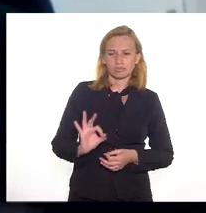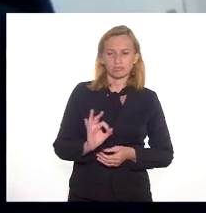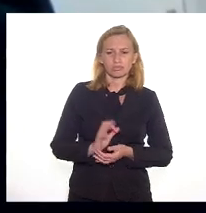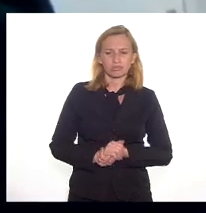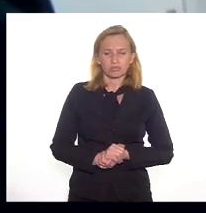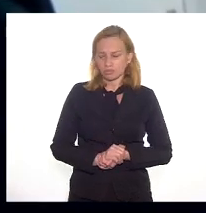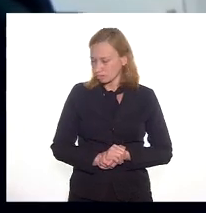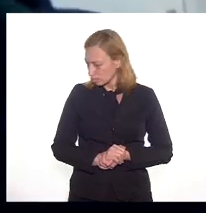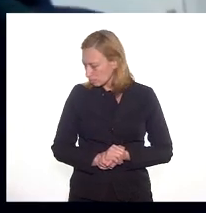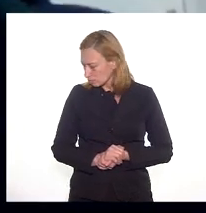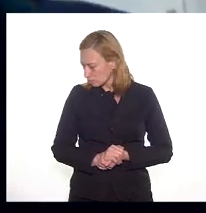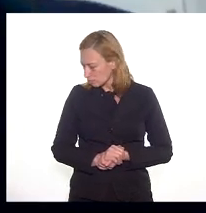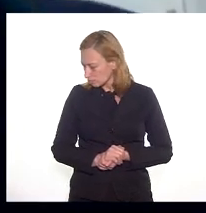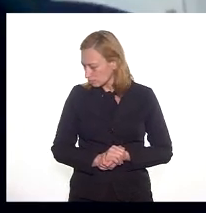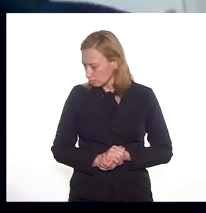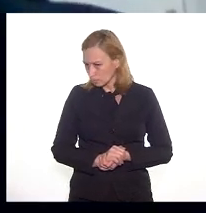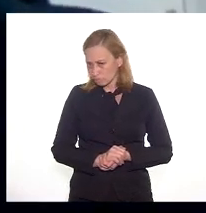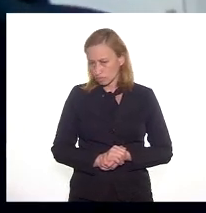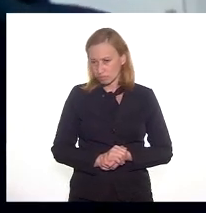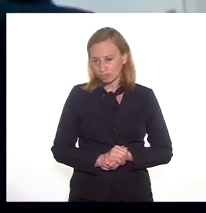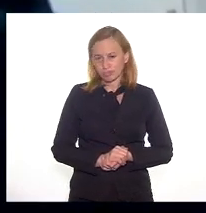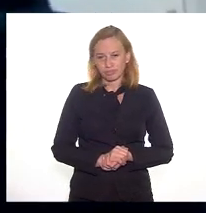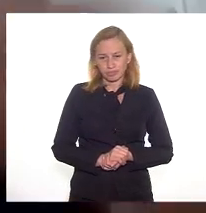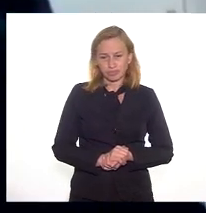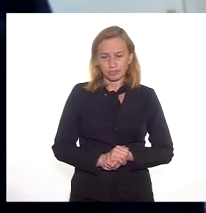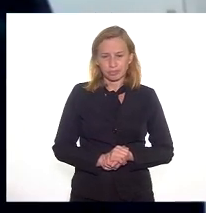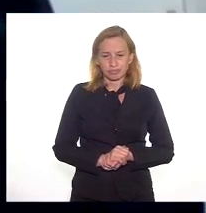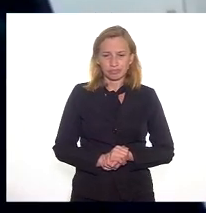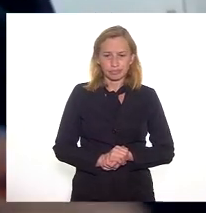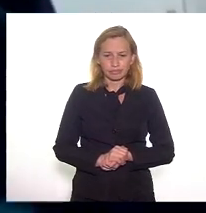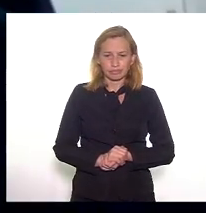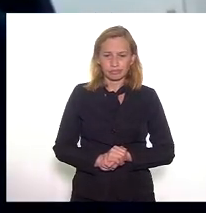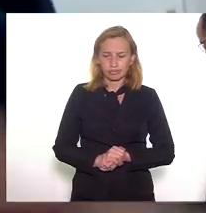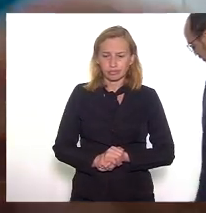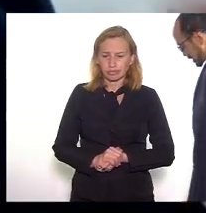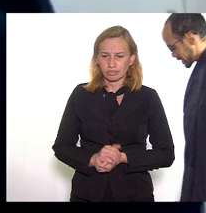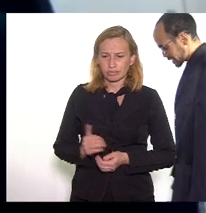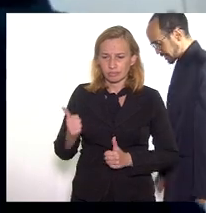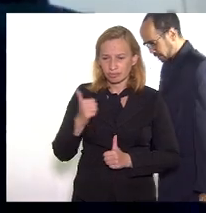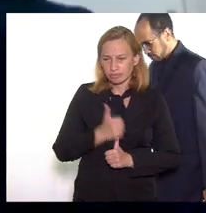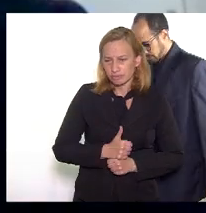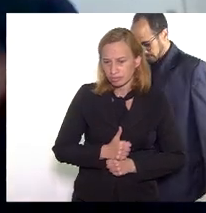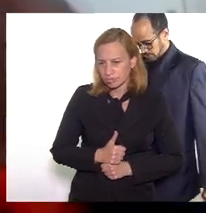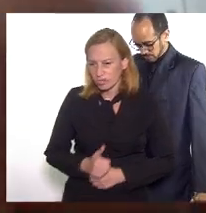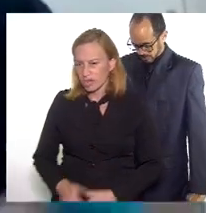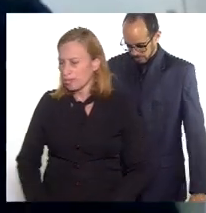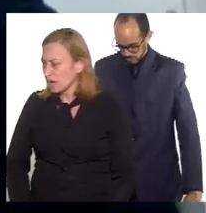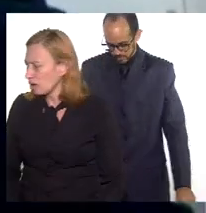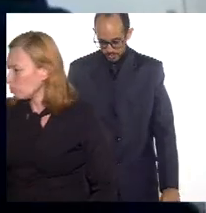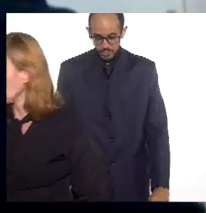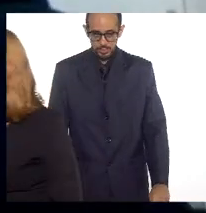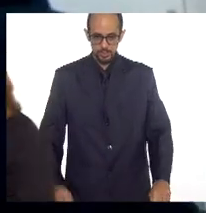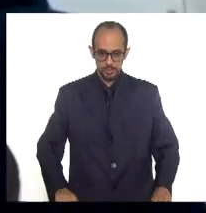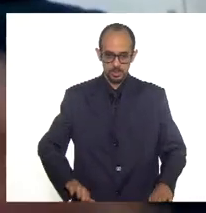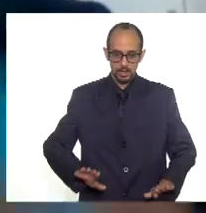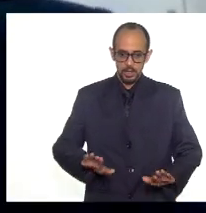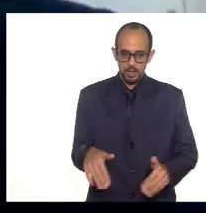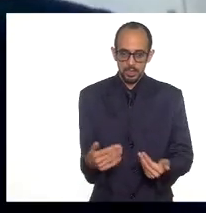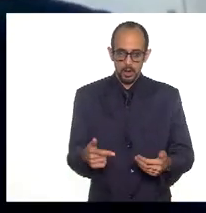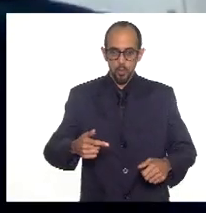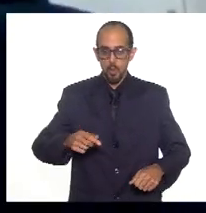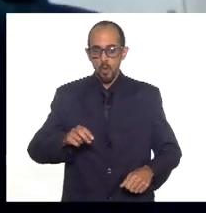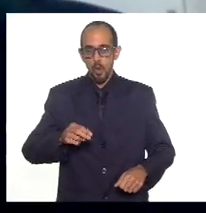vai gerar um benefício para a operadora de, não sei, uma redução de imposto ou alguma outra coisa que